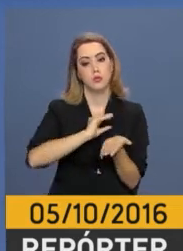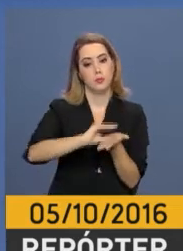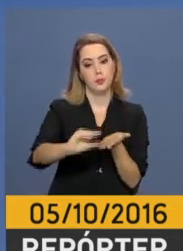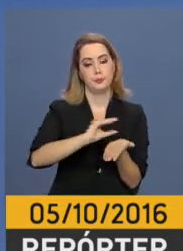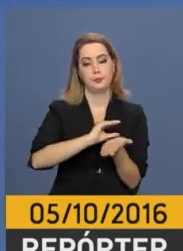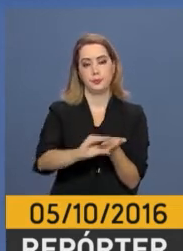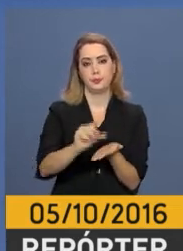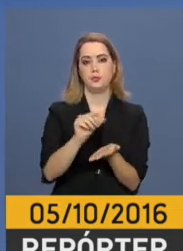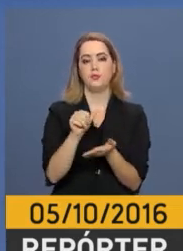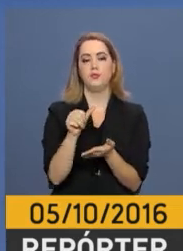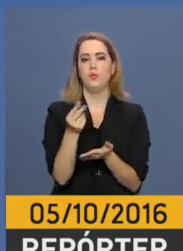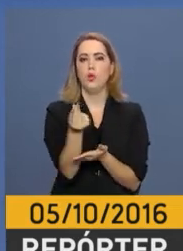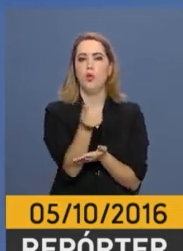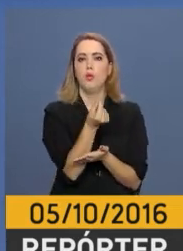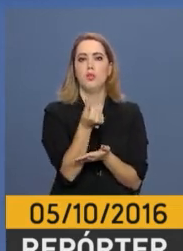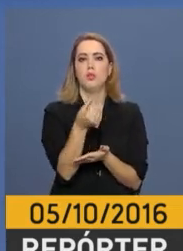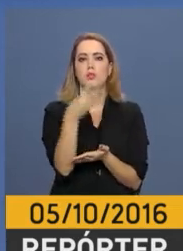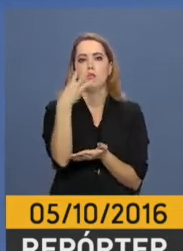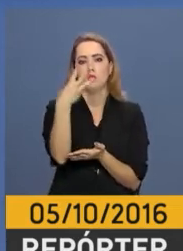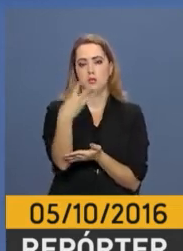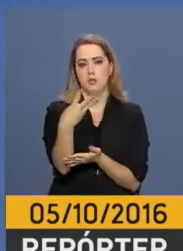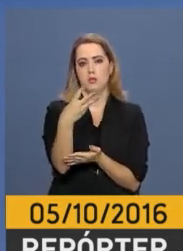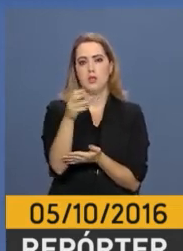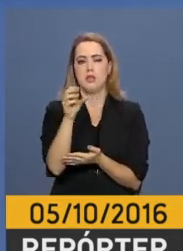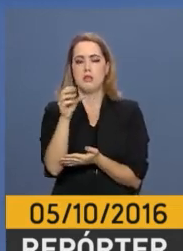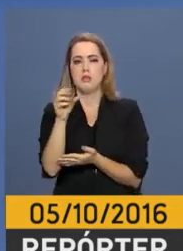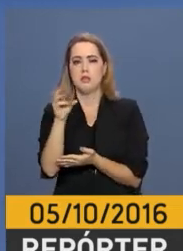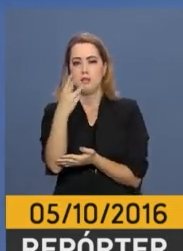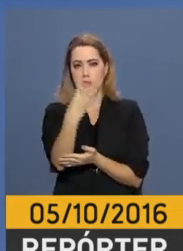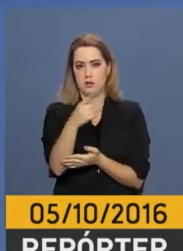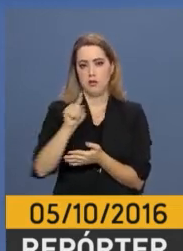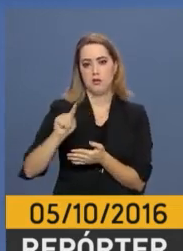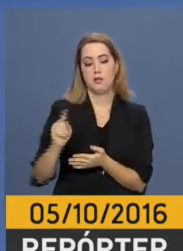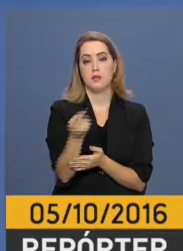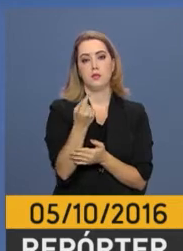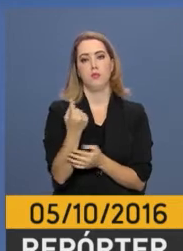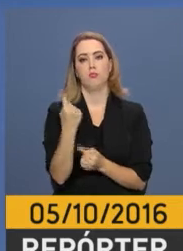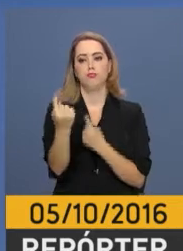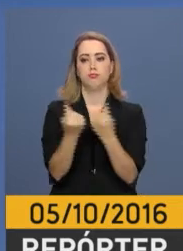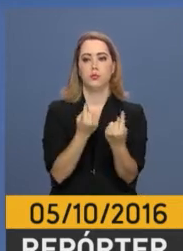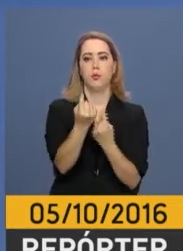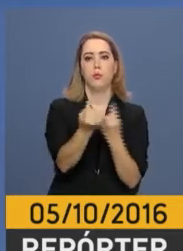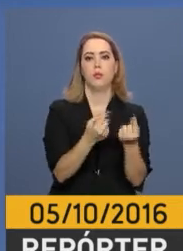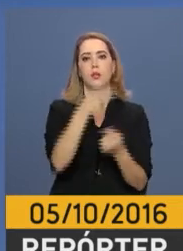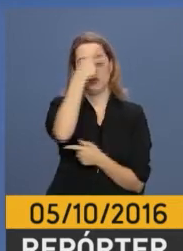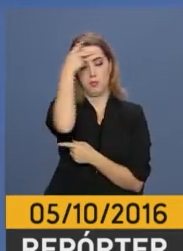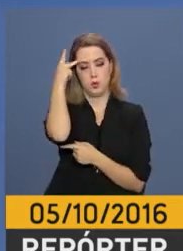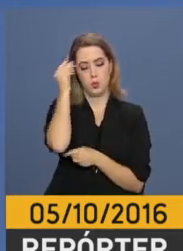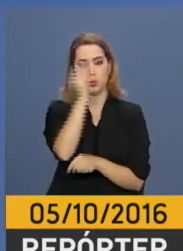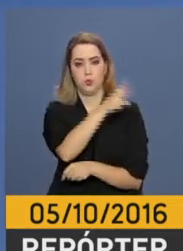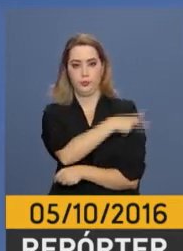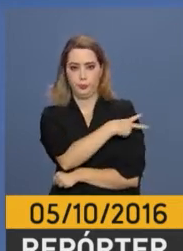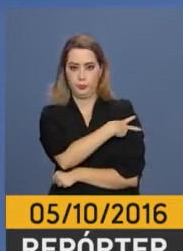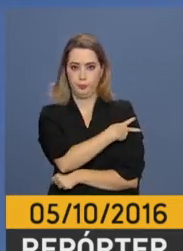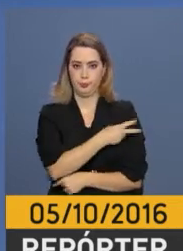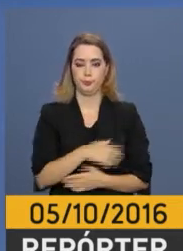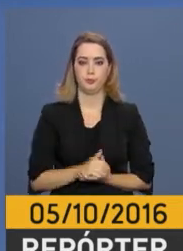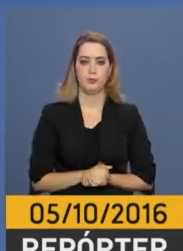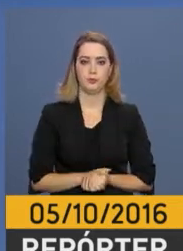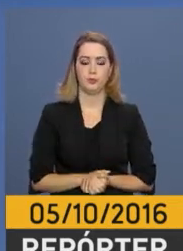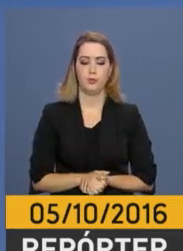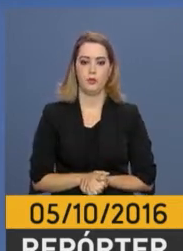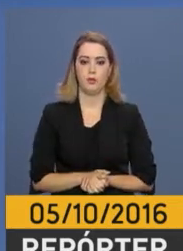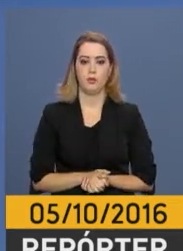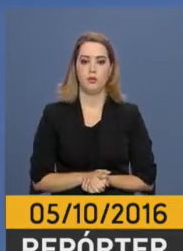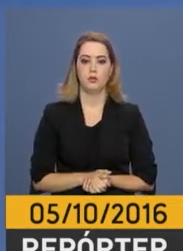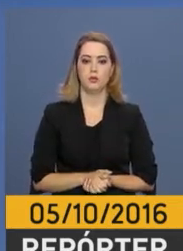o valor equivalente a 3 mil três mil e poucos reais por cada supervisor e aí terão